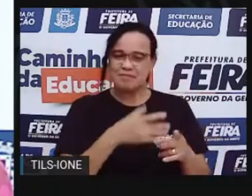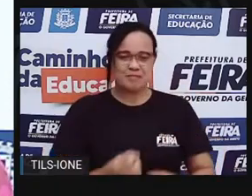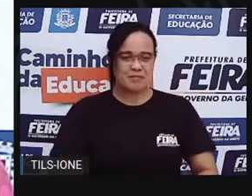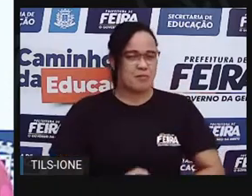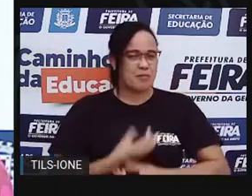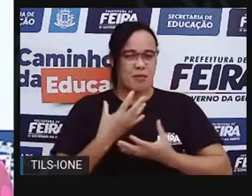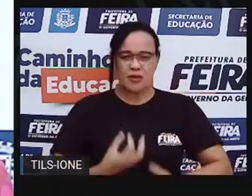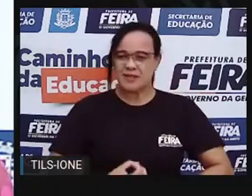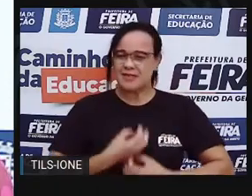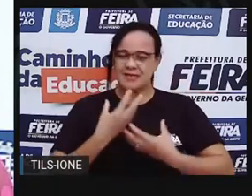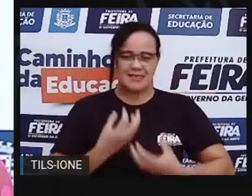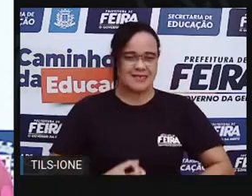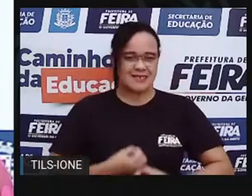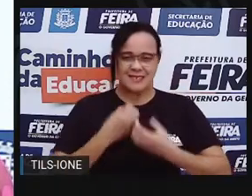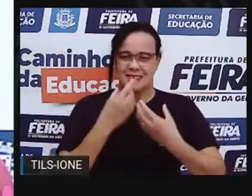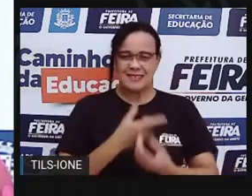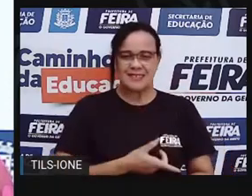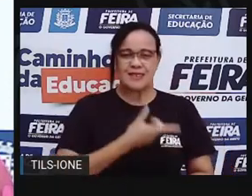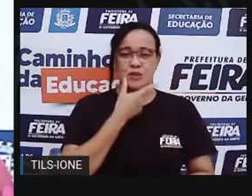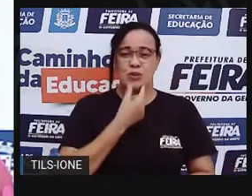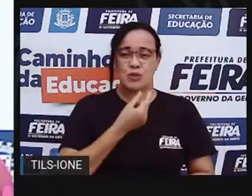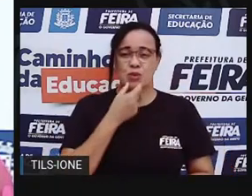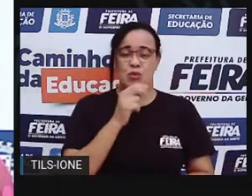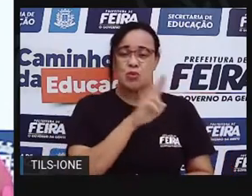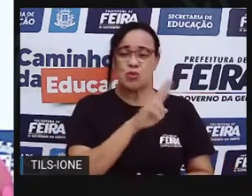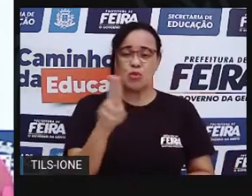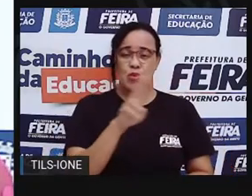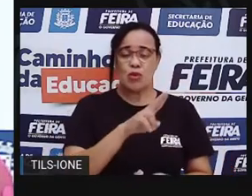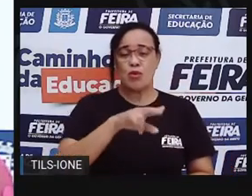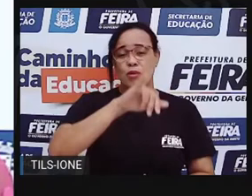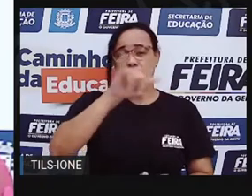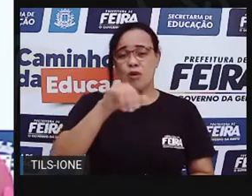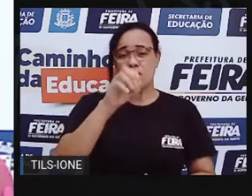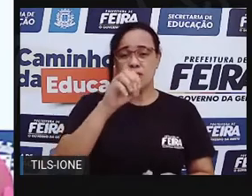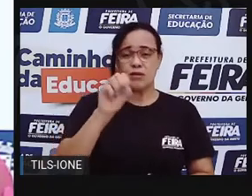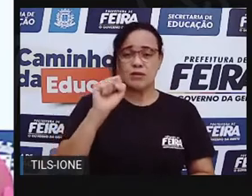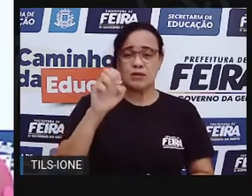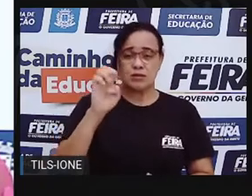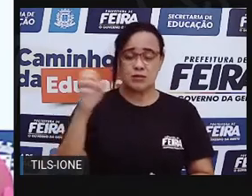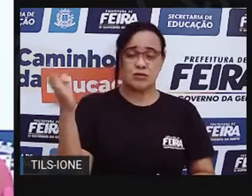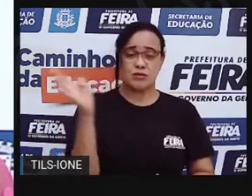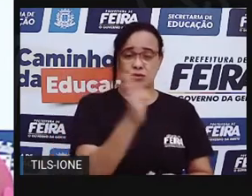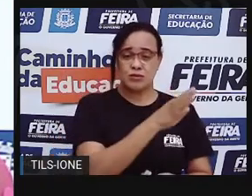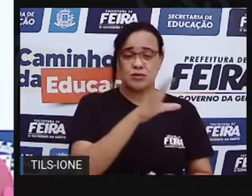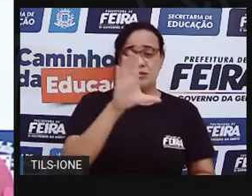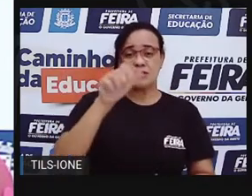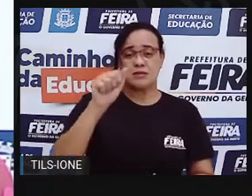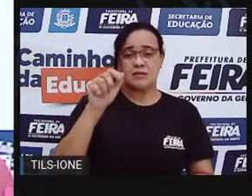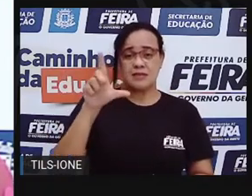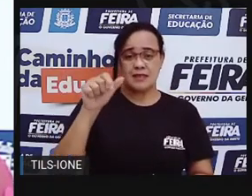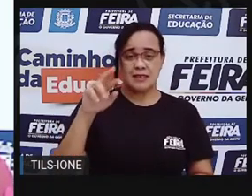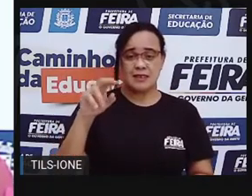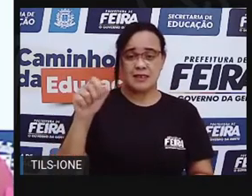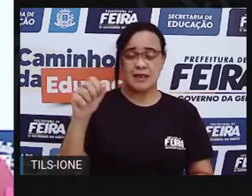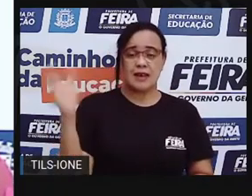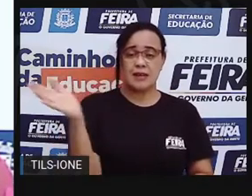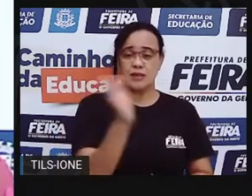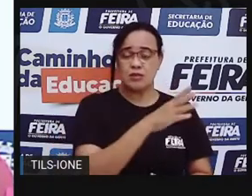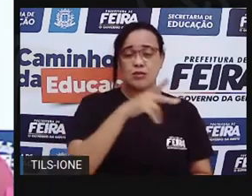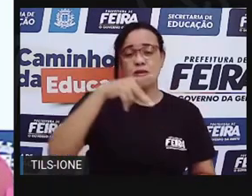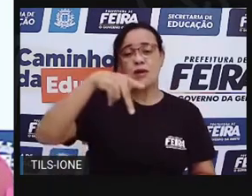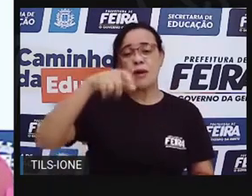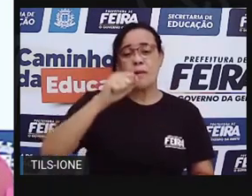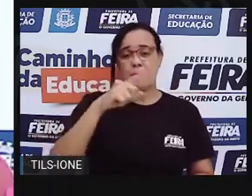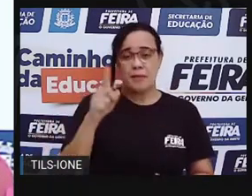poesia de um autor chamado José Carlos Paz. E essa poesia convida a gente a brincar com as